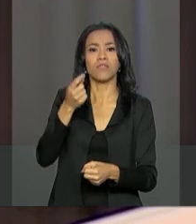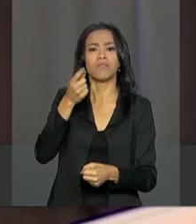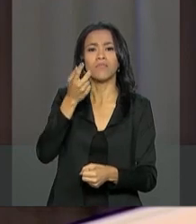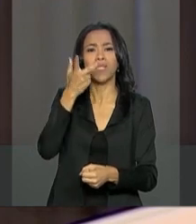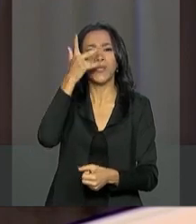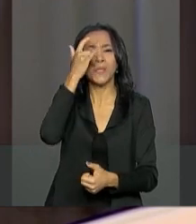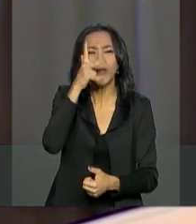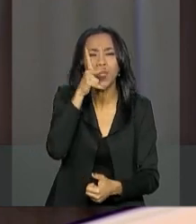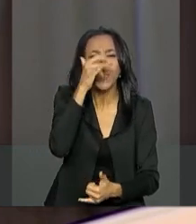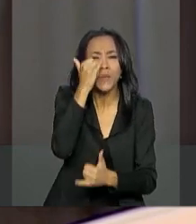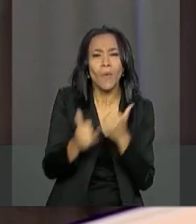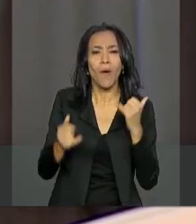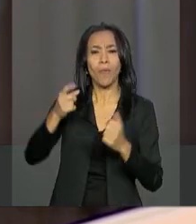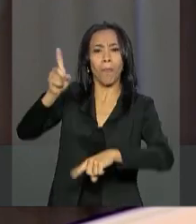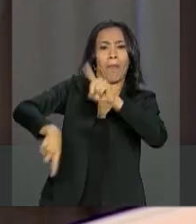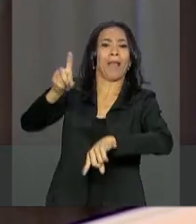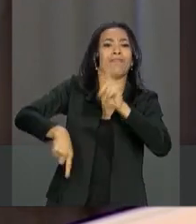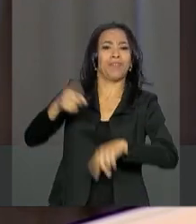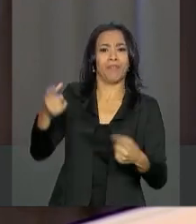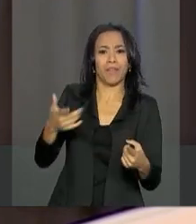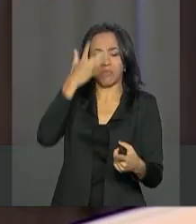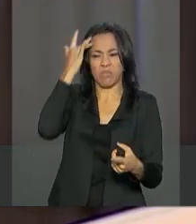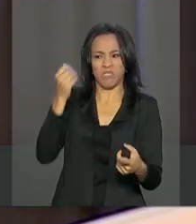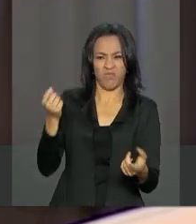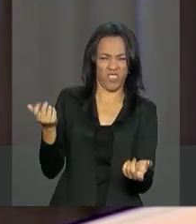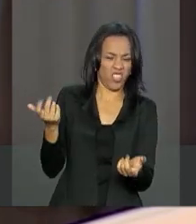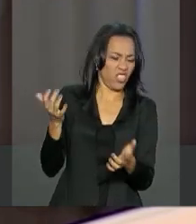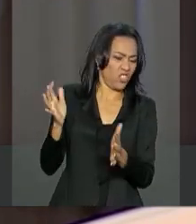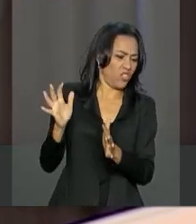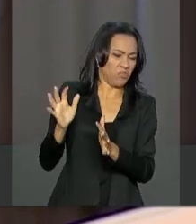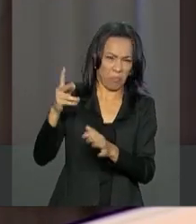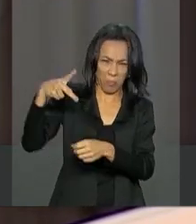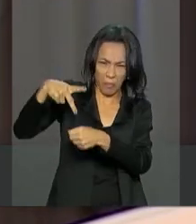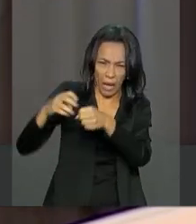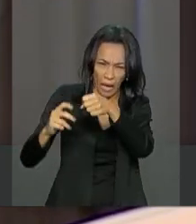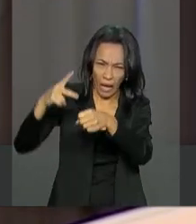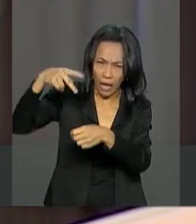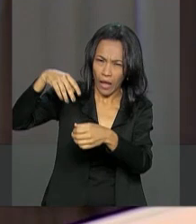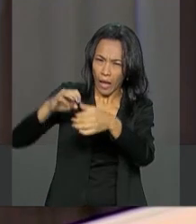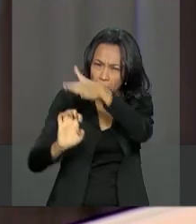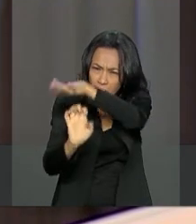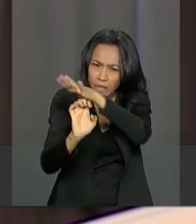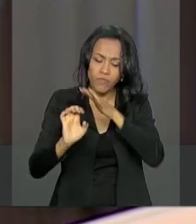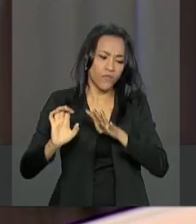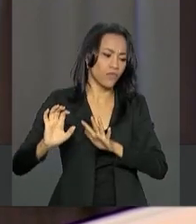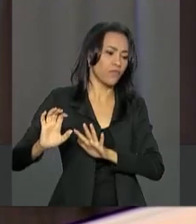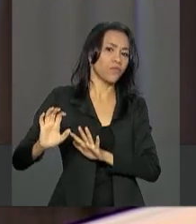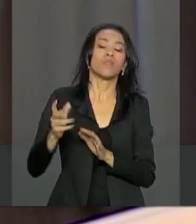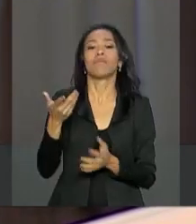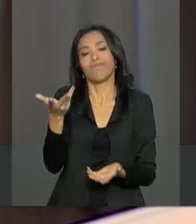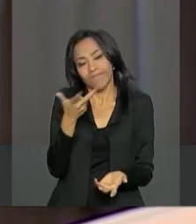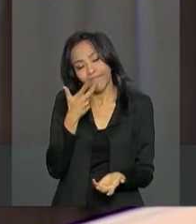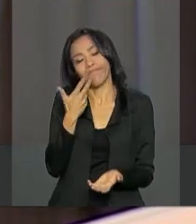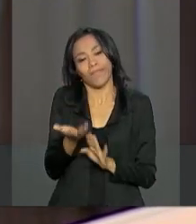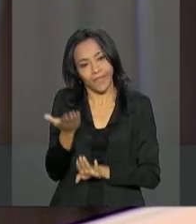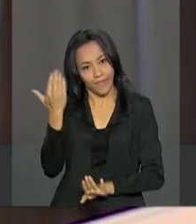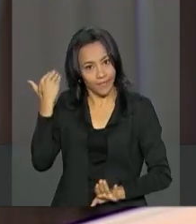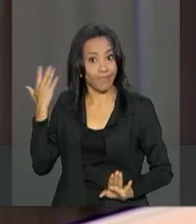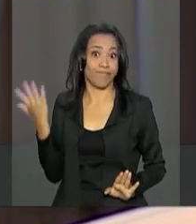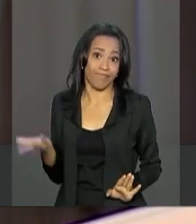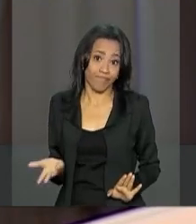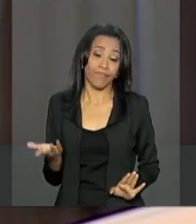E, entretanto, o Pedro Parente foi para lá com toda a liberdade técnica, não é? Exatamente